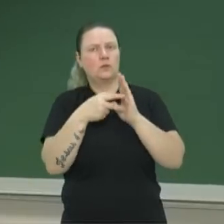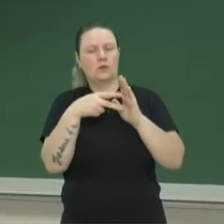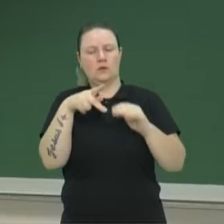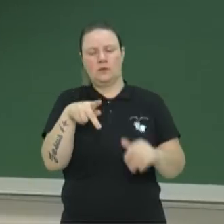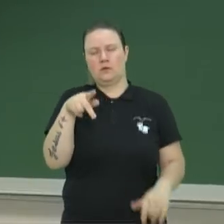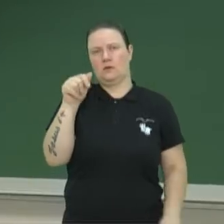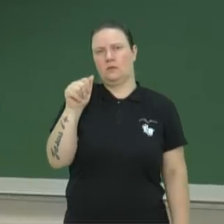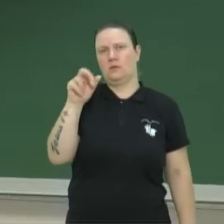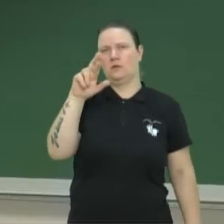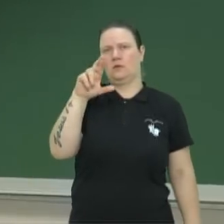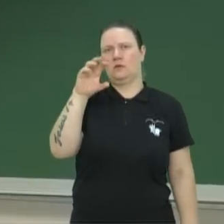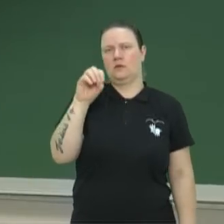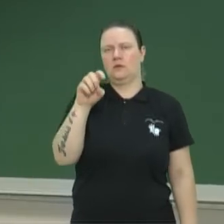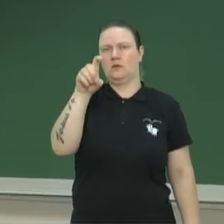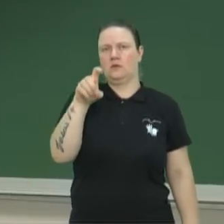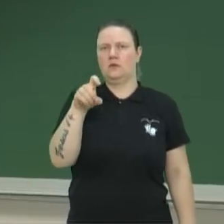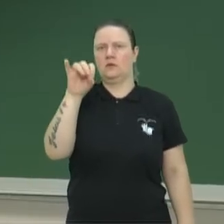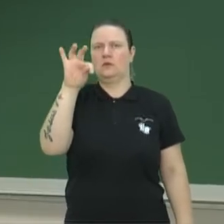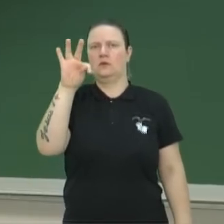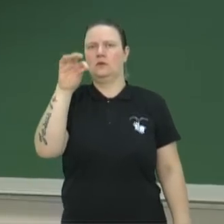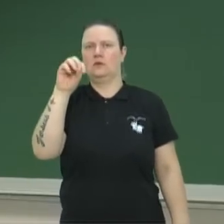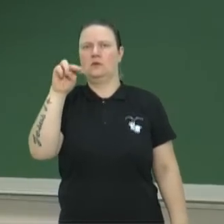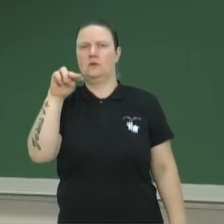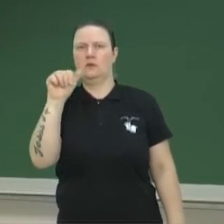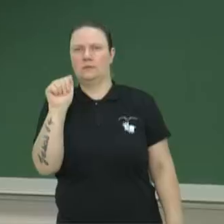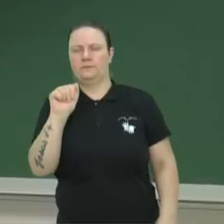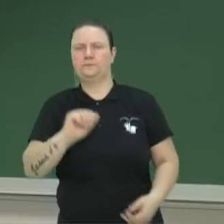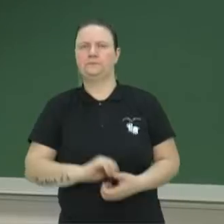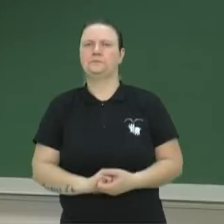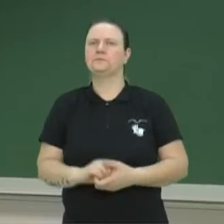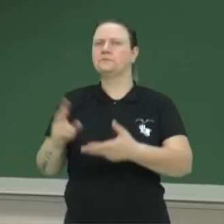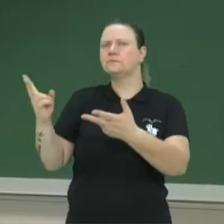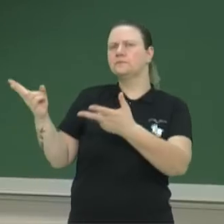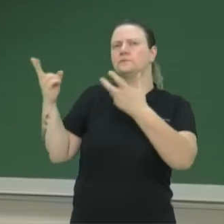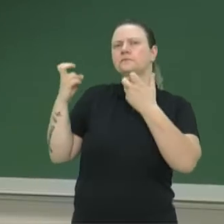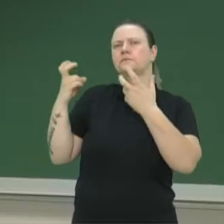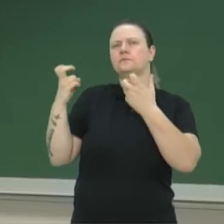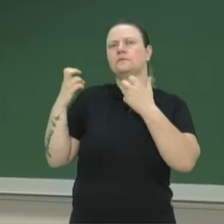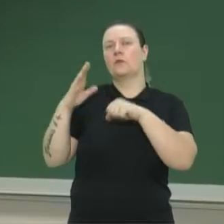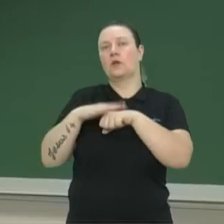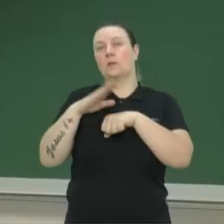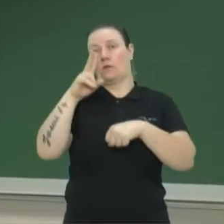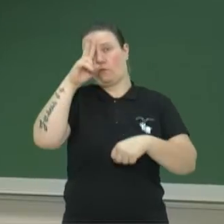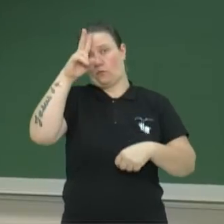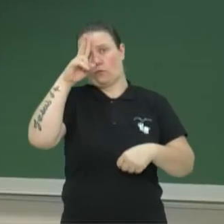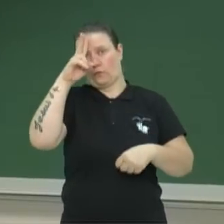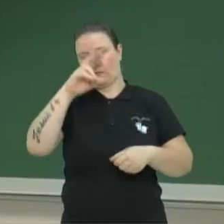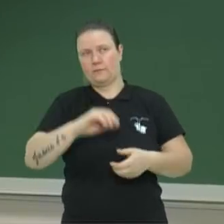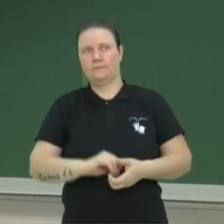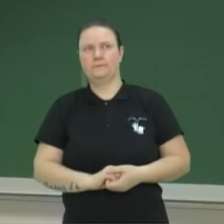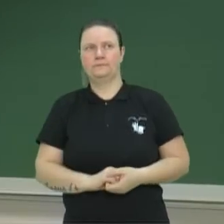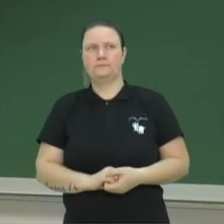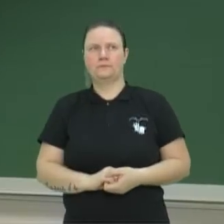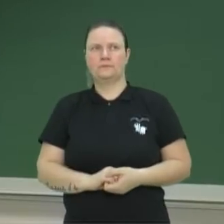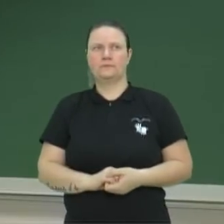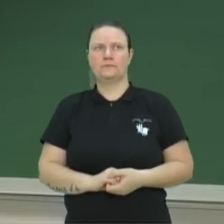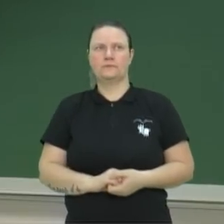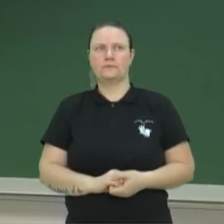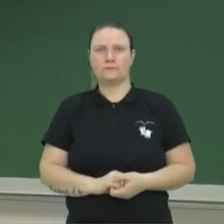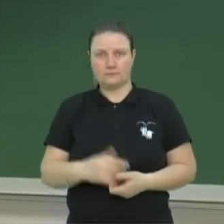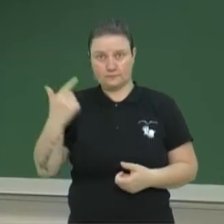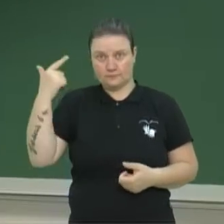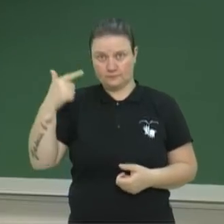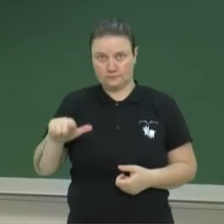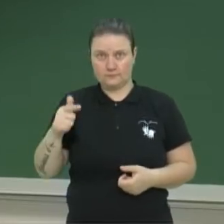é paroxítona. Então, perceberam então a sílaba tônica. Mais um